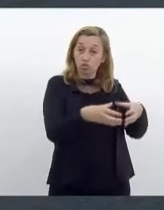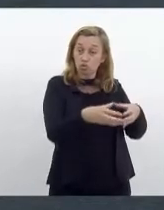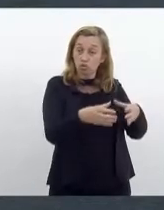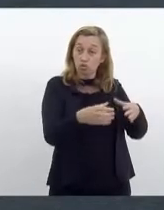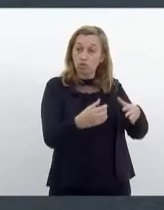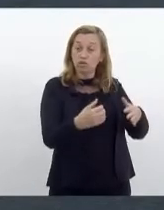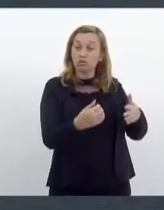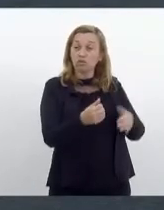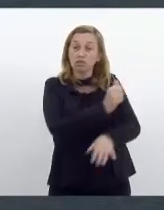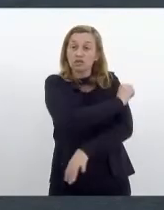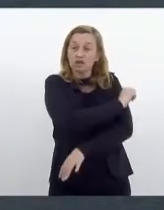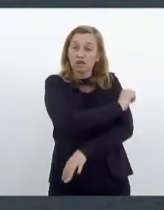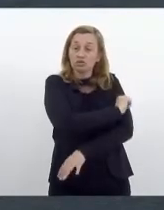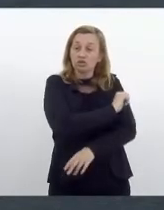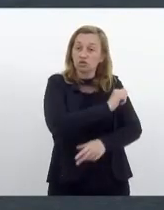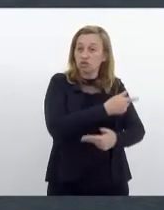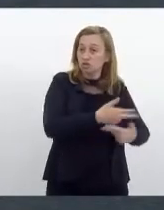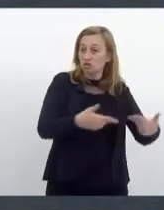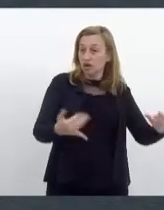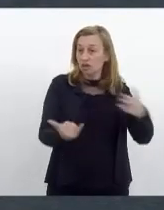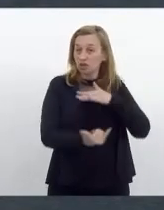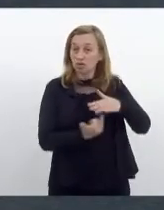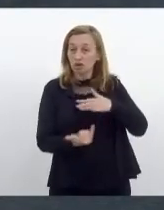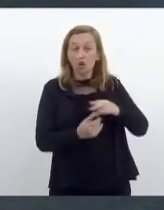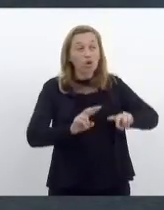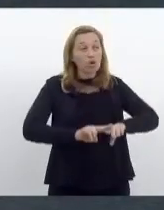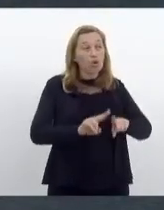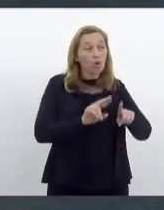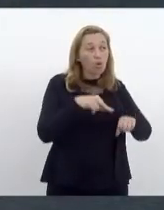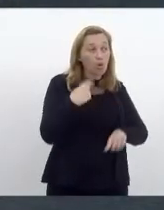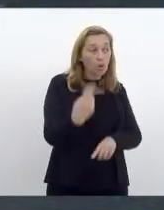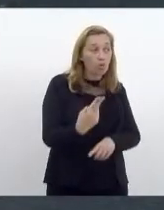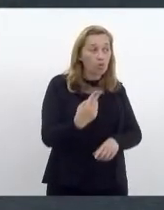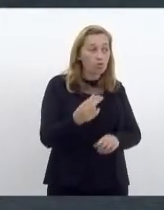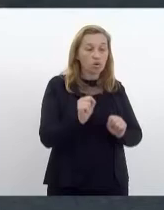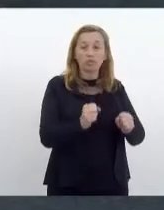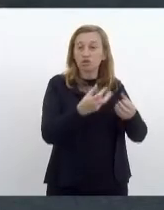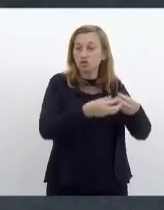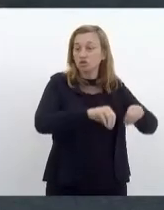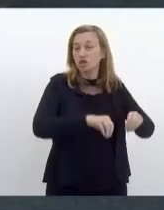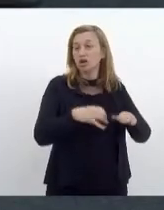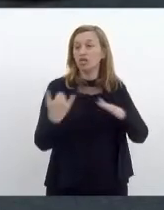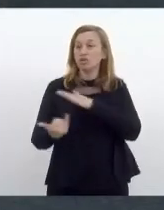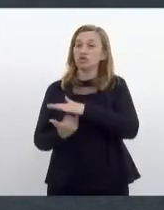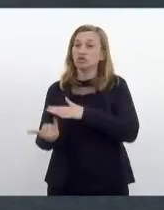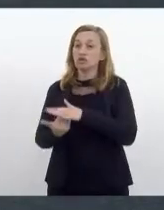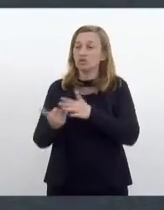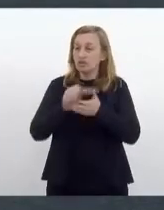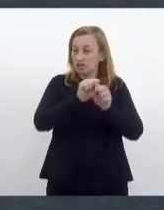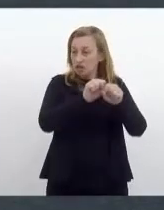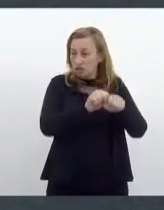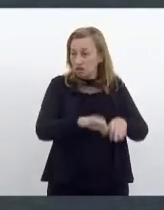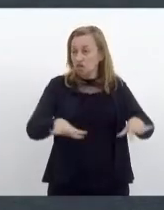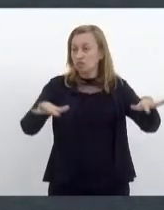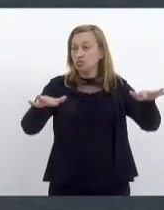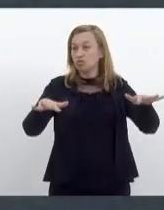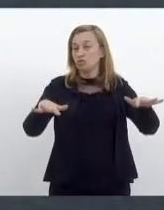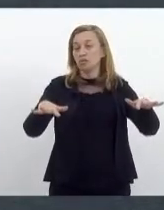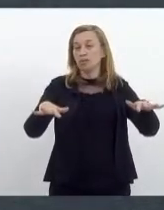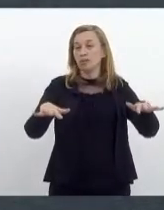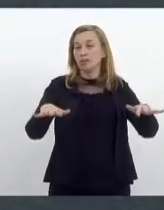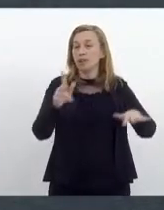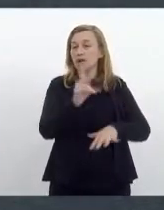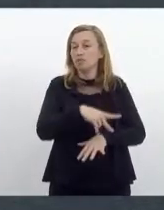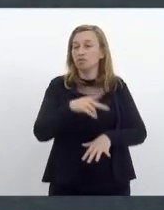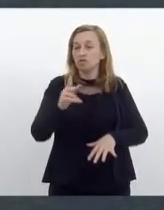uma instituição, ou ele pode atropelar a instituição de ensino, que vai disponibilizar um material do professor,